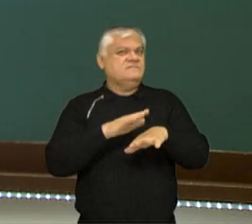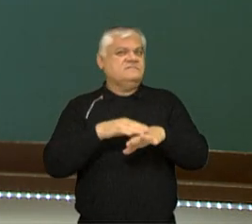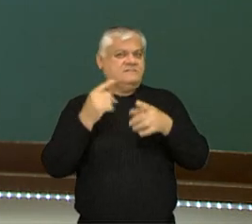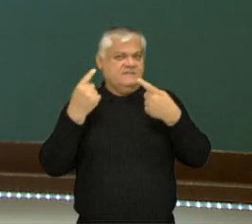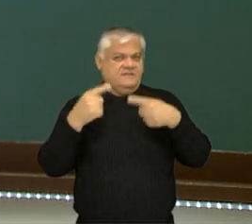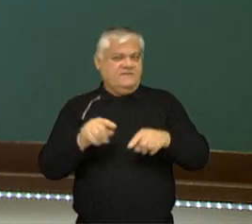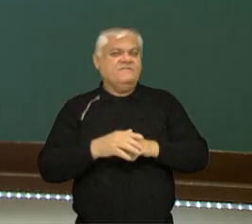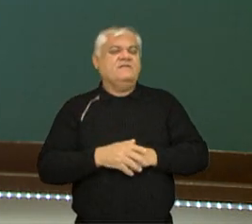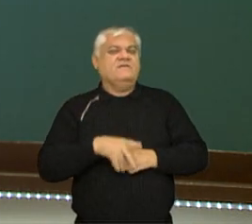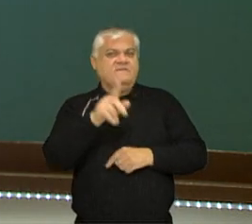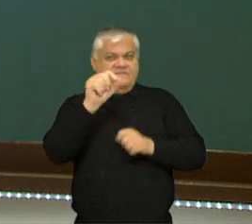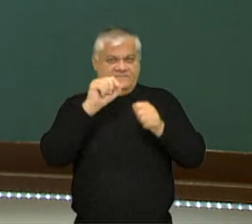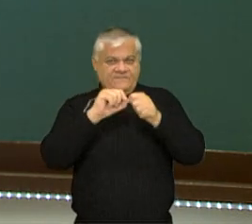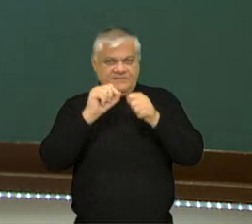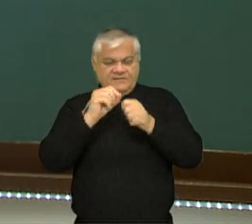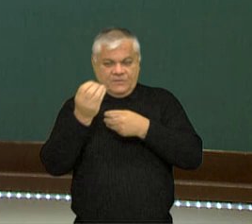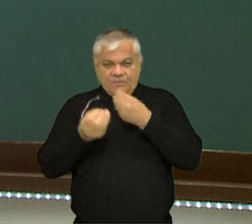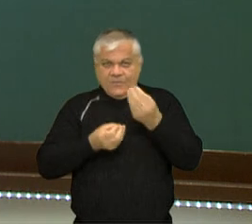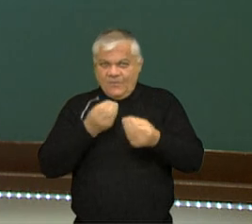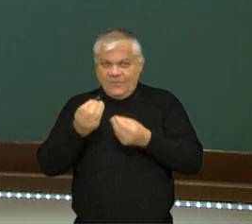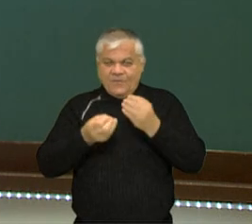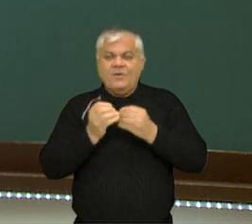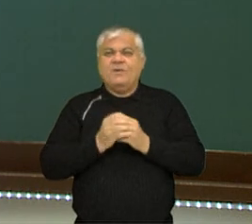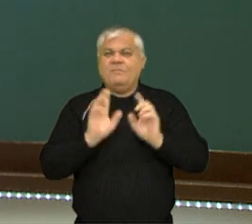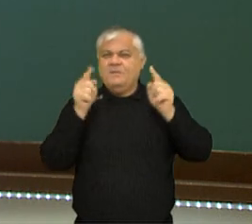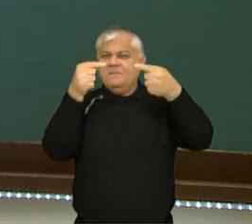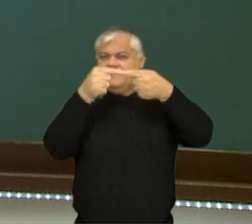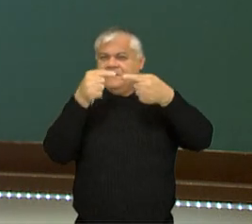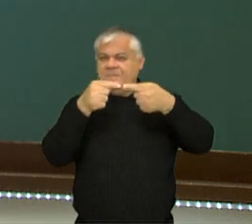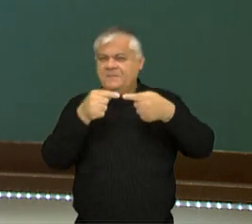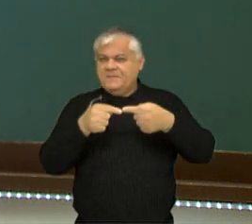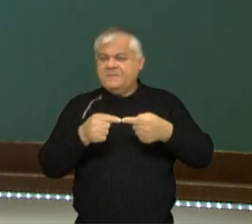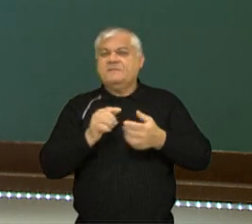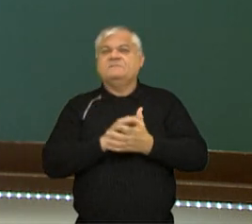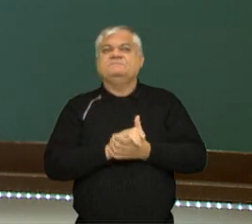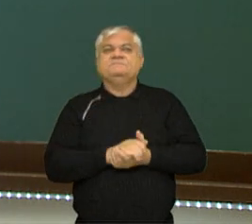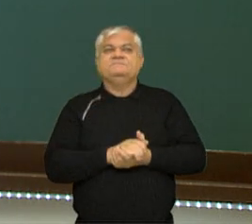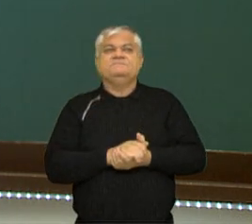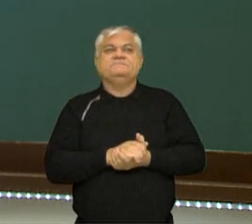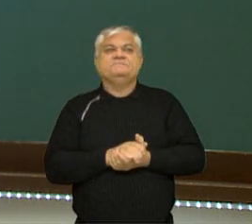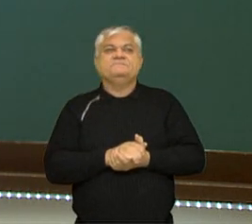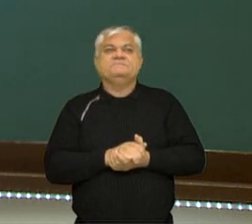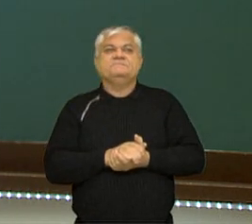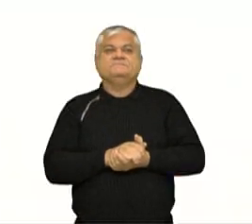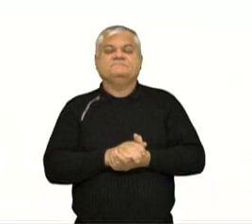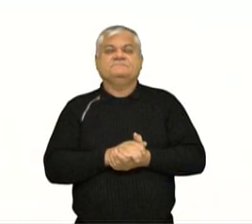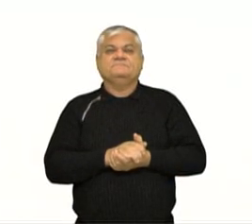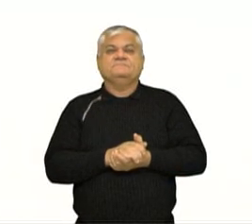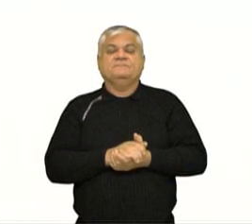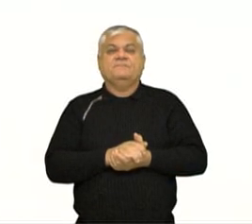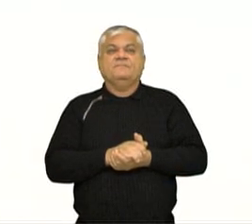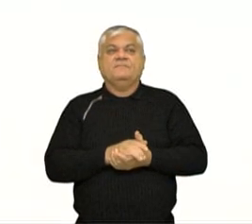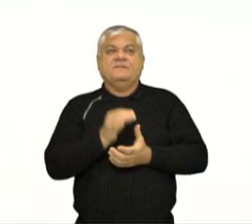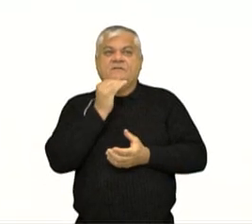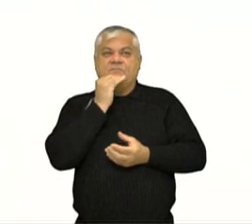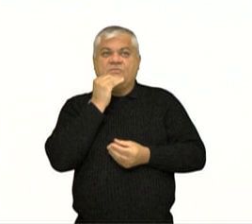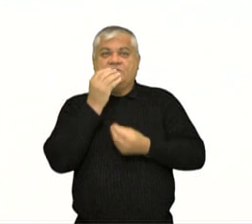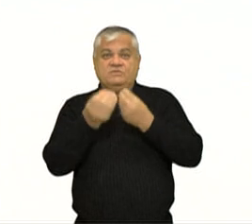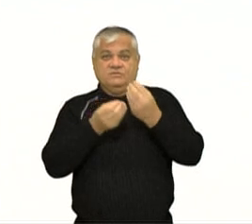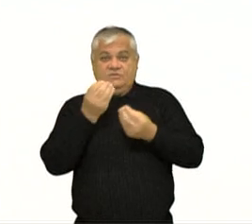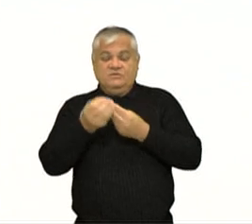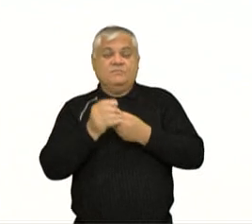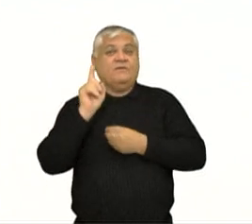vocês aplicarem todas essas propriedades. Veja, aplicando as